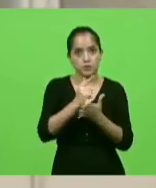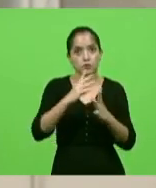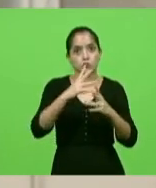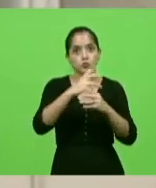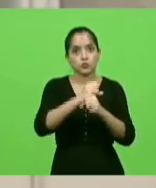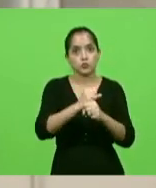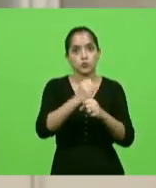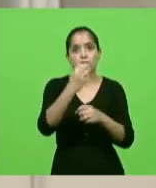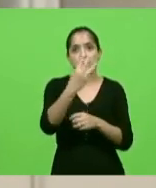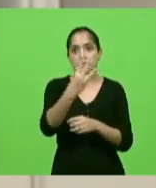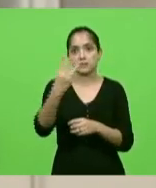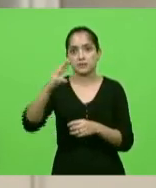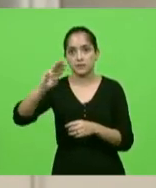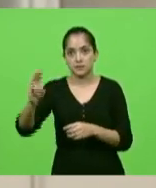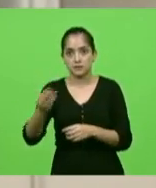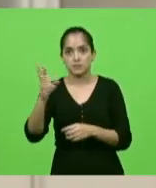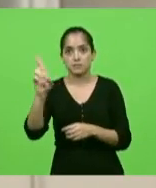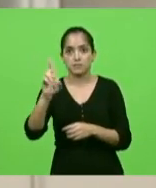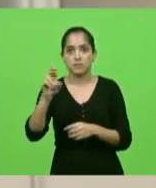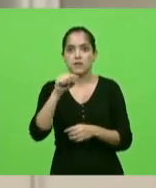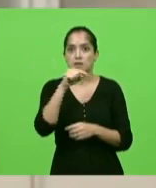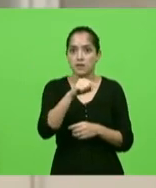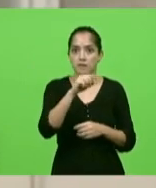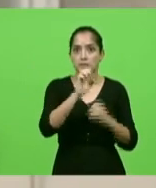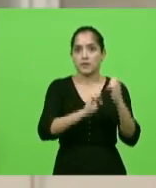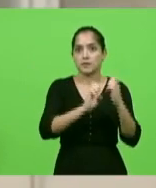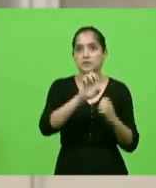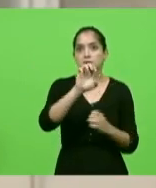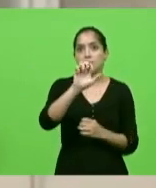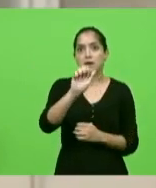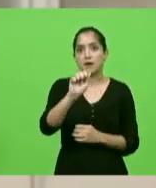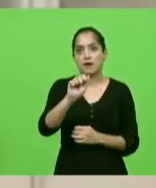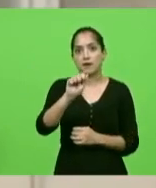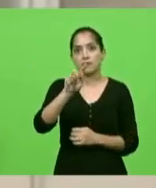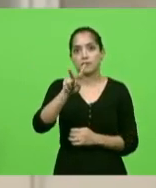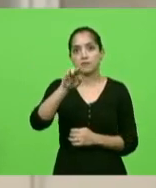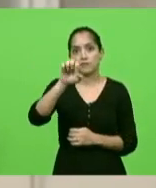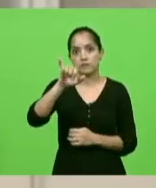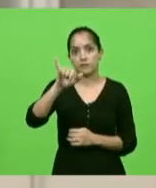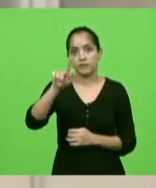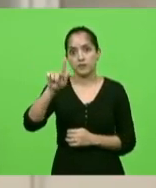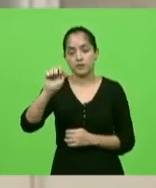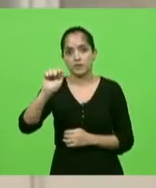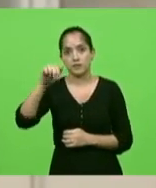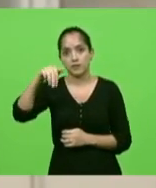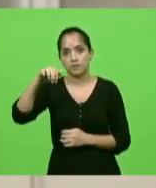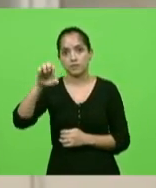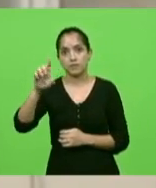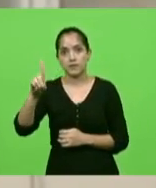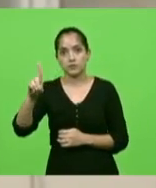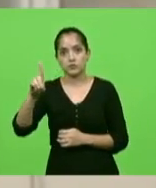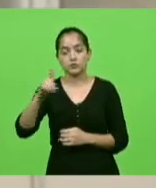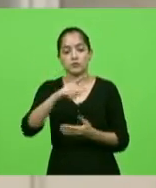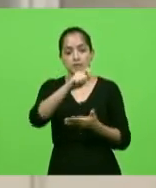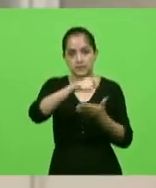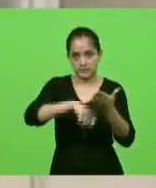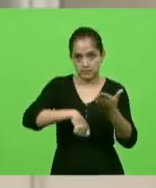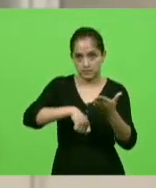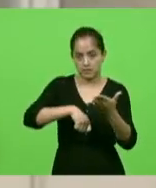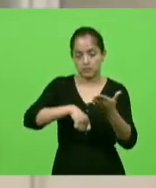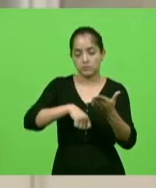no valor total de 33 milhões a empresa aveiga mente conforme documento assinado digitalmente